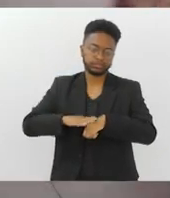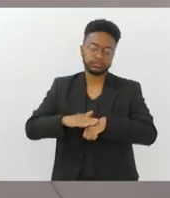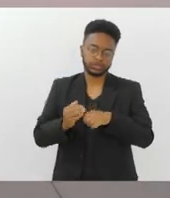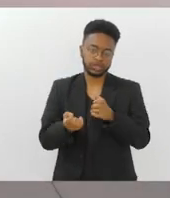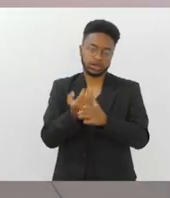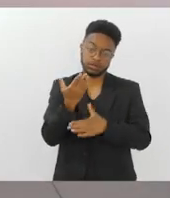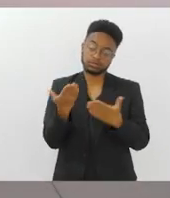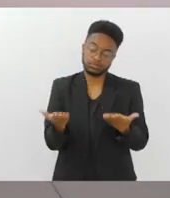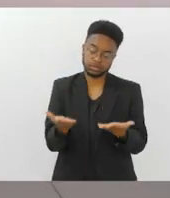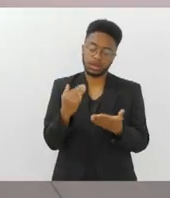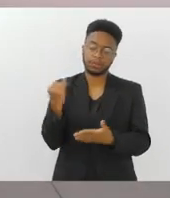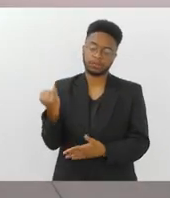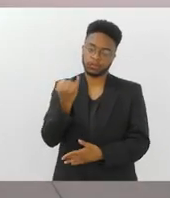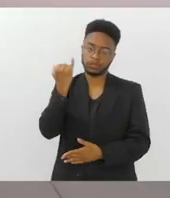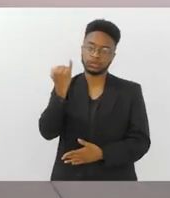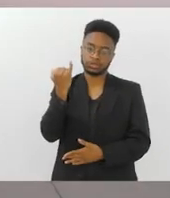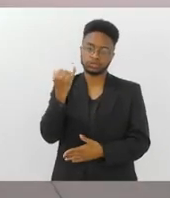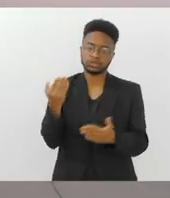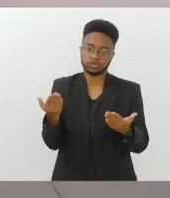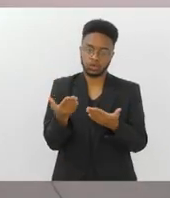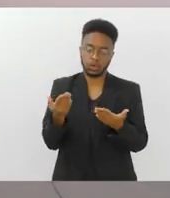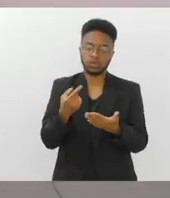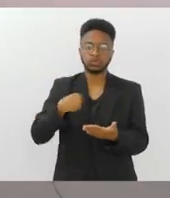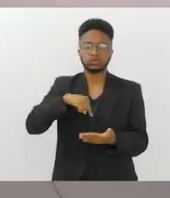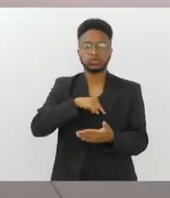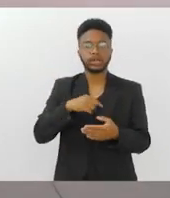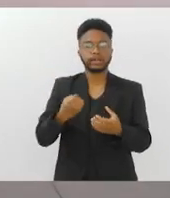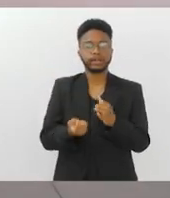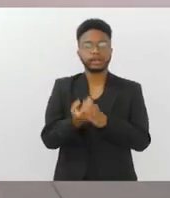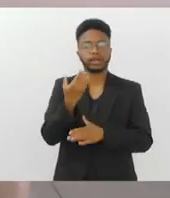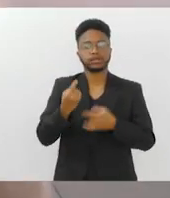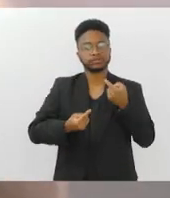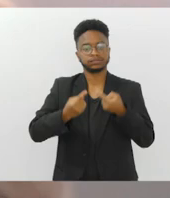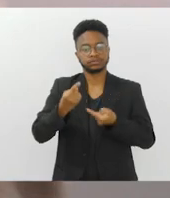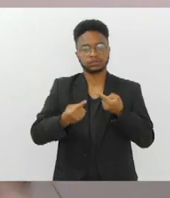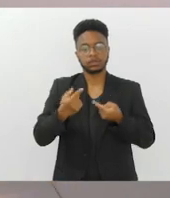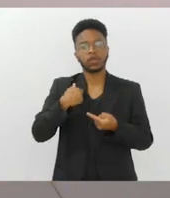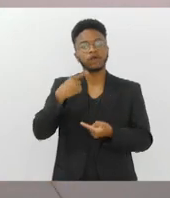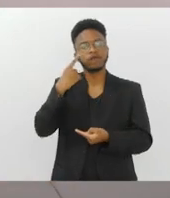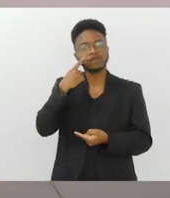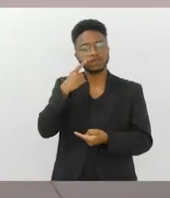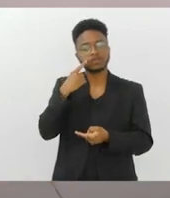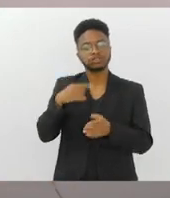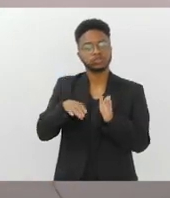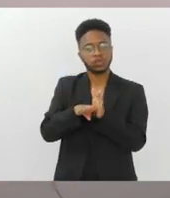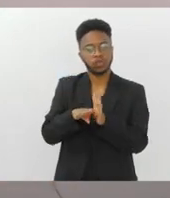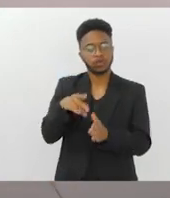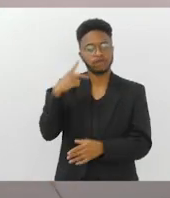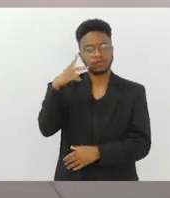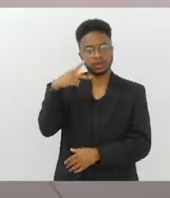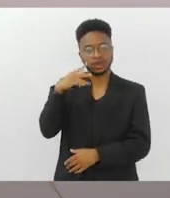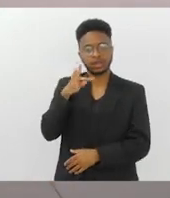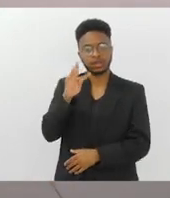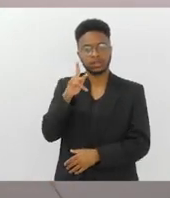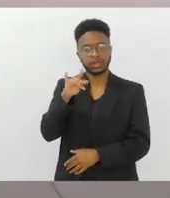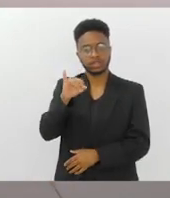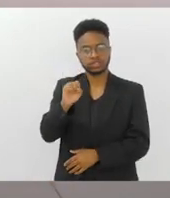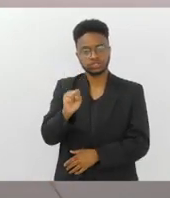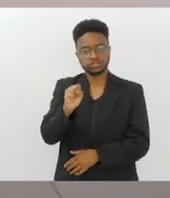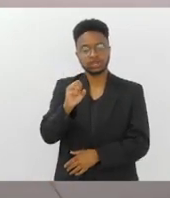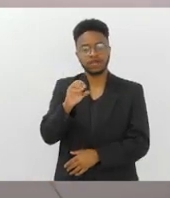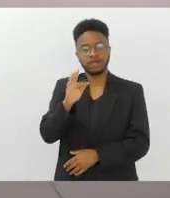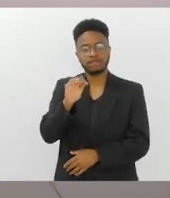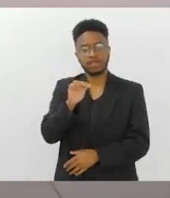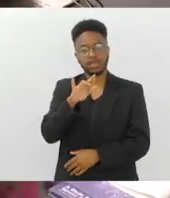evidente da oportunização de fazer esse debate. Ah, vejo aqui que a vereadora Thaís Ferreira acaba de chegar. Por favor, já